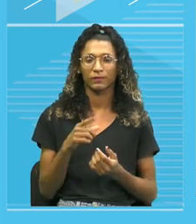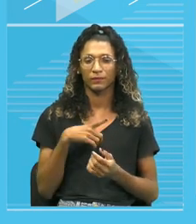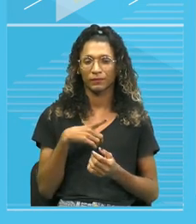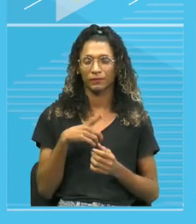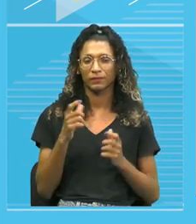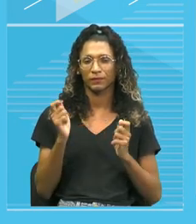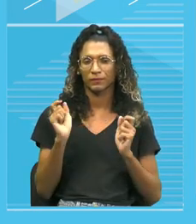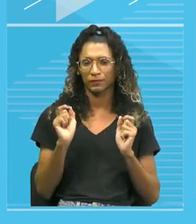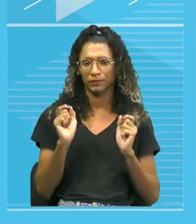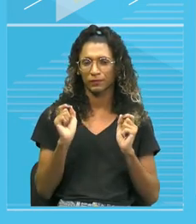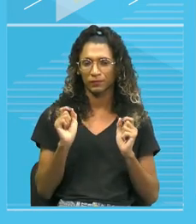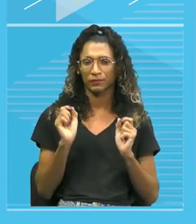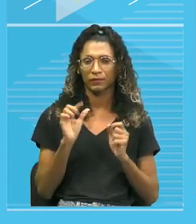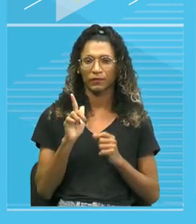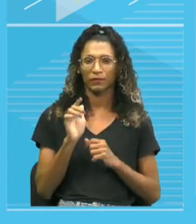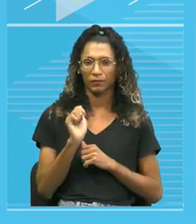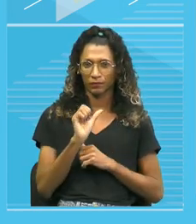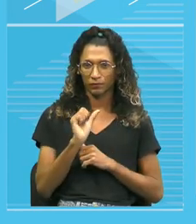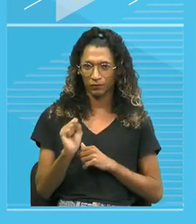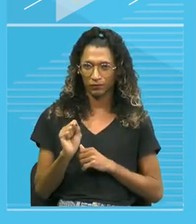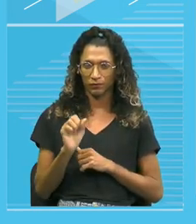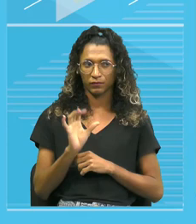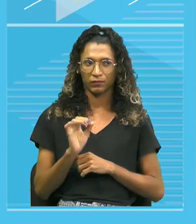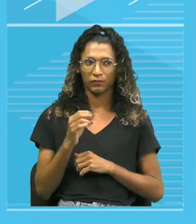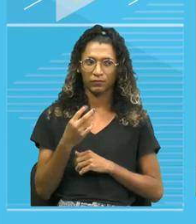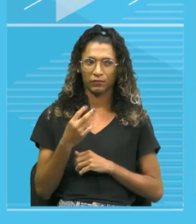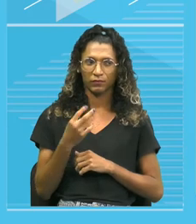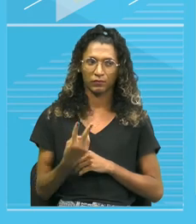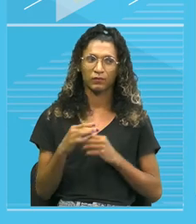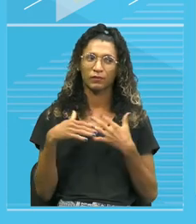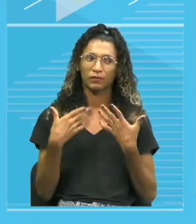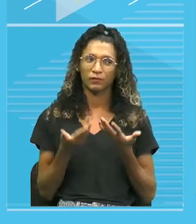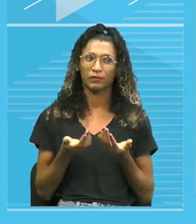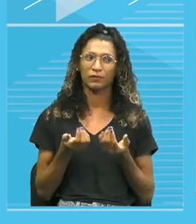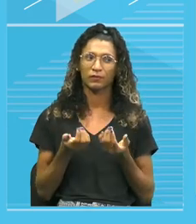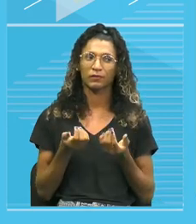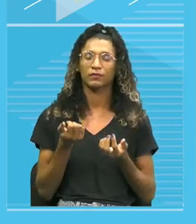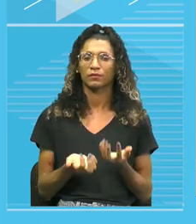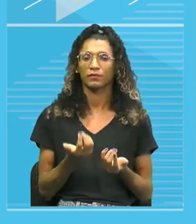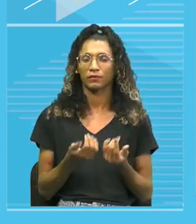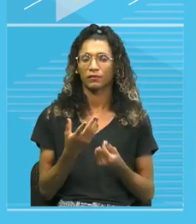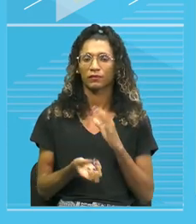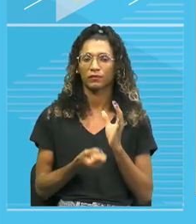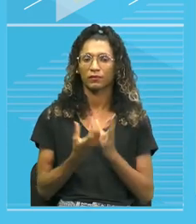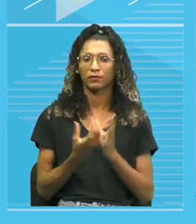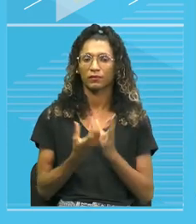ter gás oxigênio e nessa combustão forma CO2